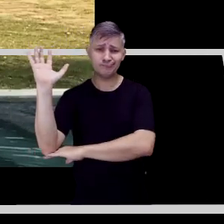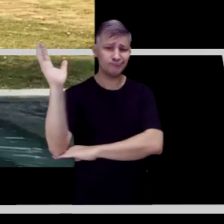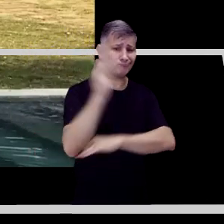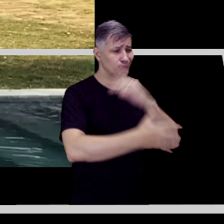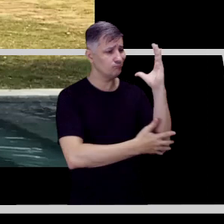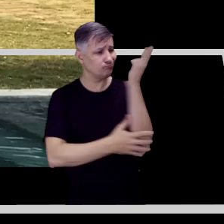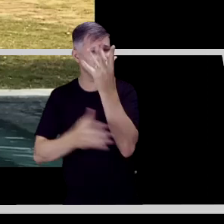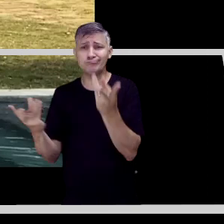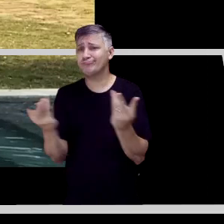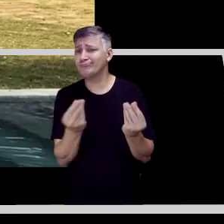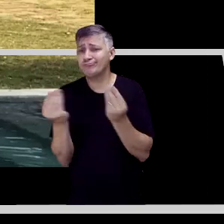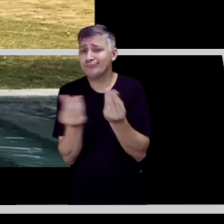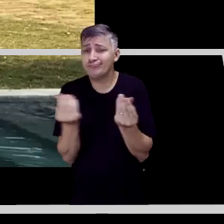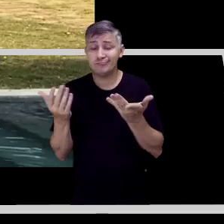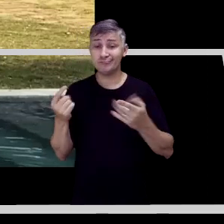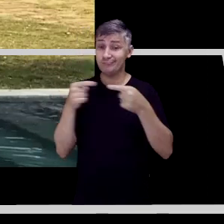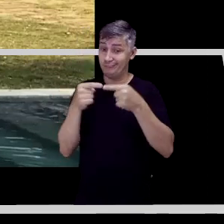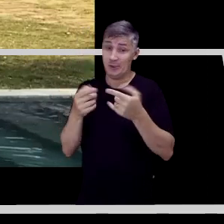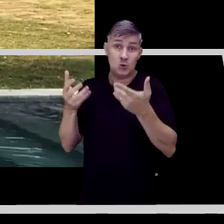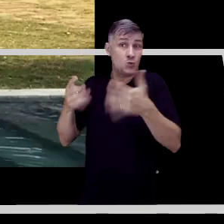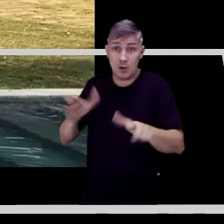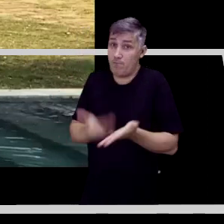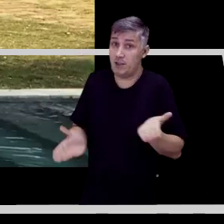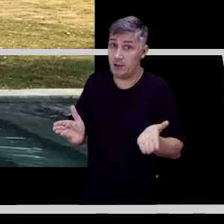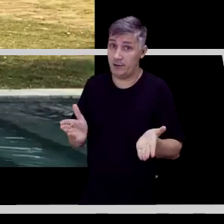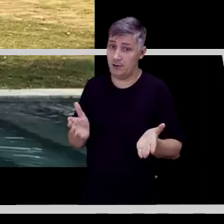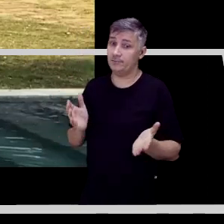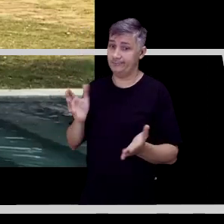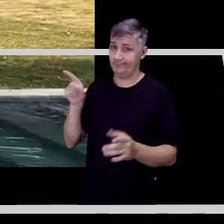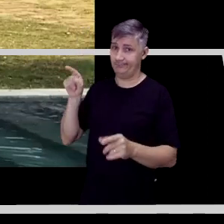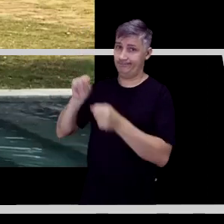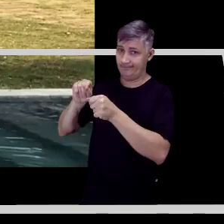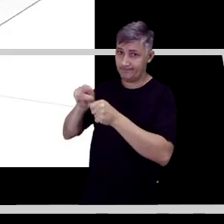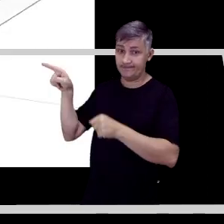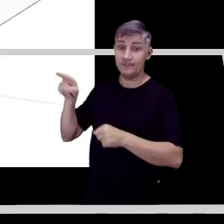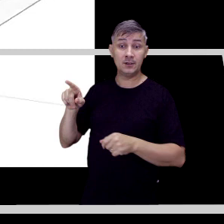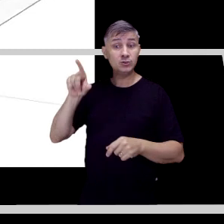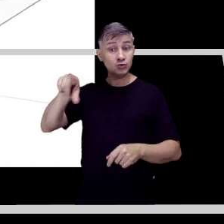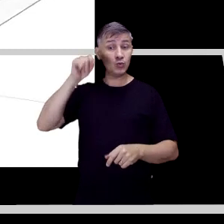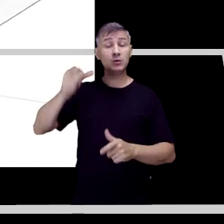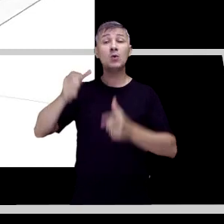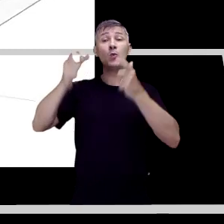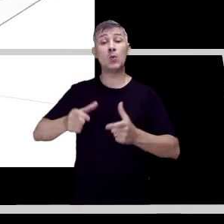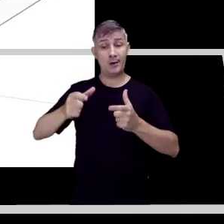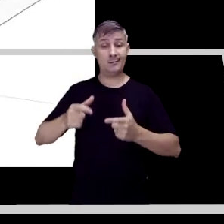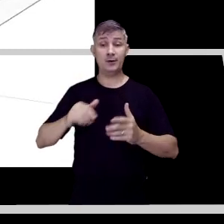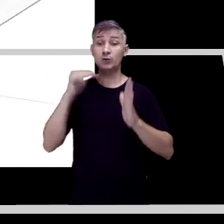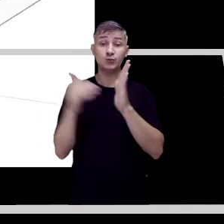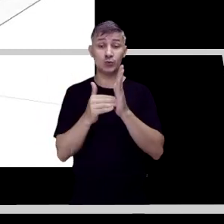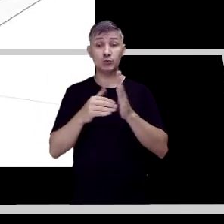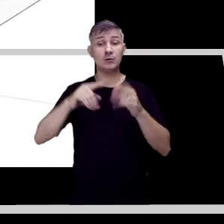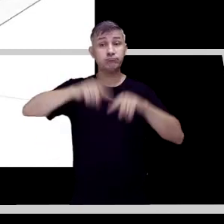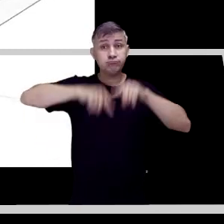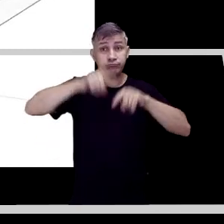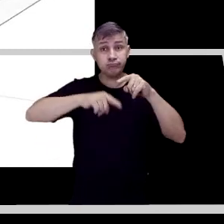um lugar com uma natureza bastante sensível, que nós não queríamos interferir. Então, portanto, a escolha do sistema em